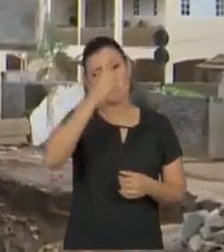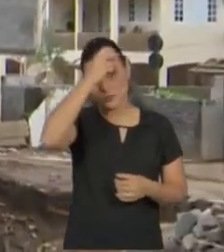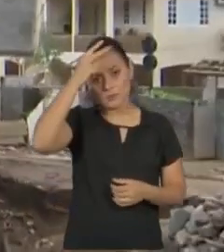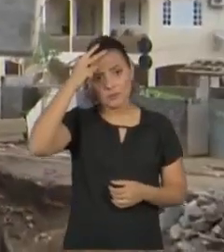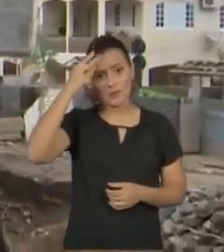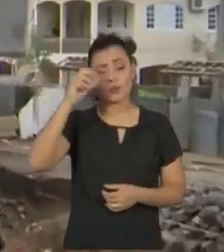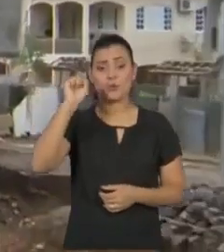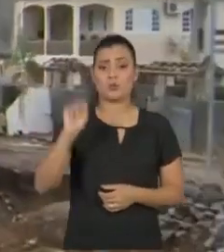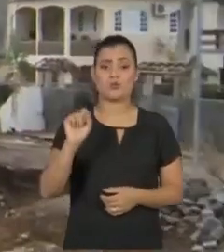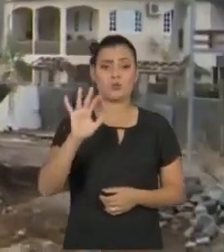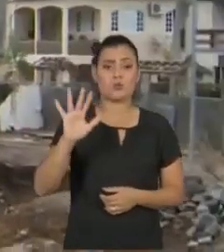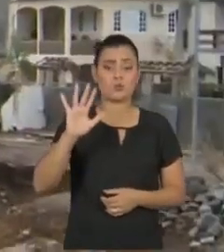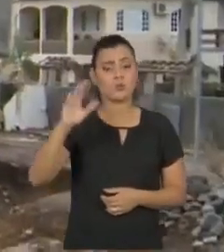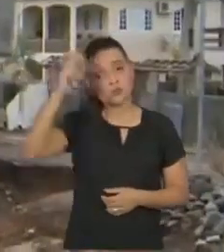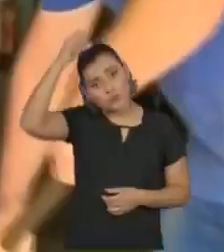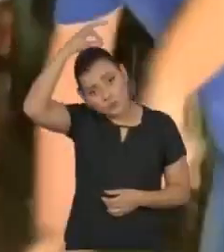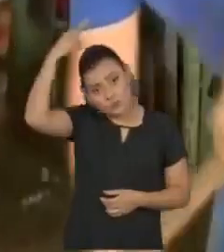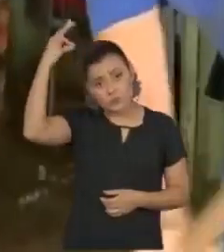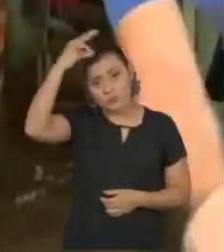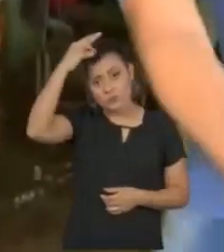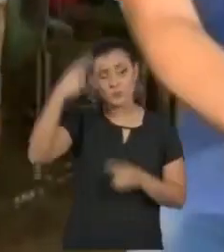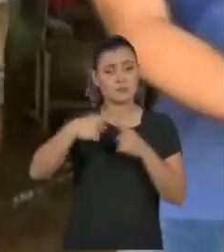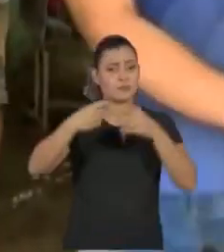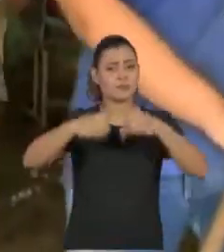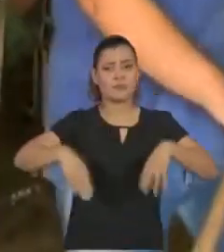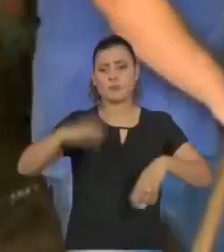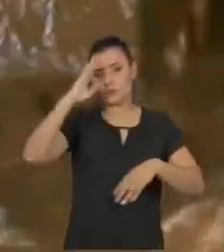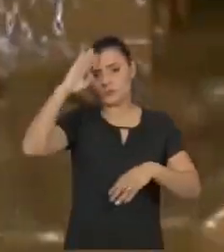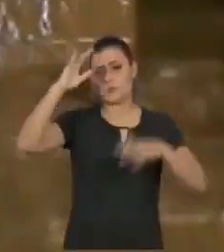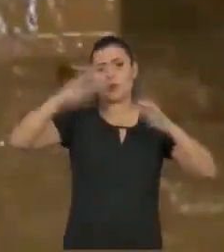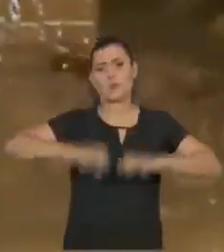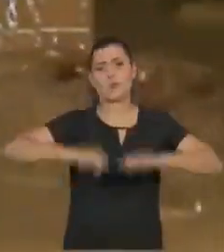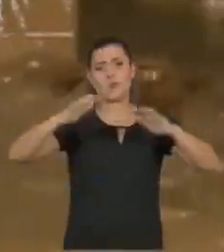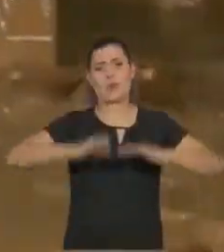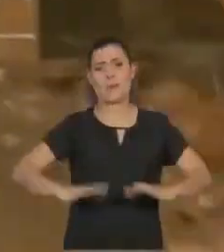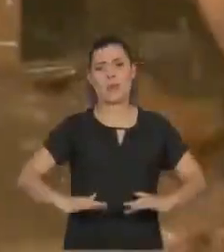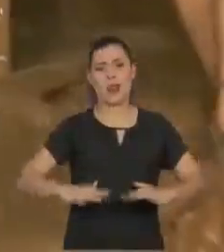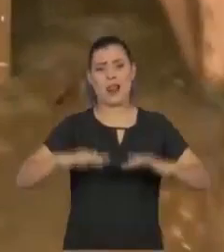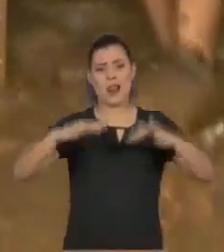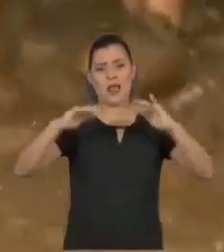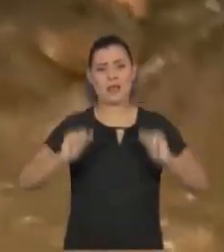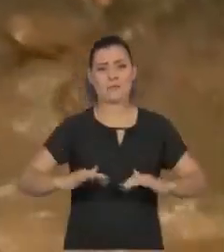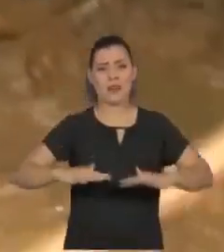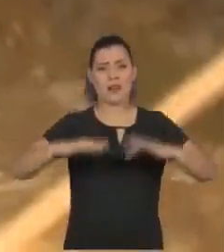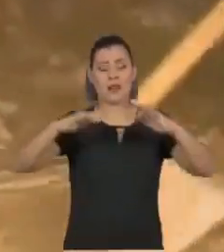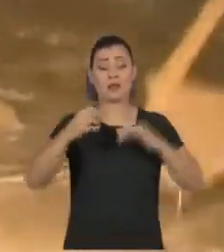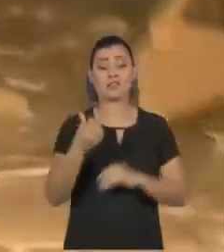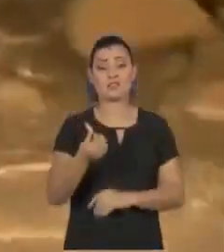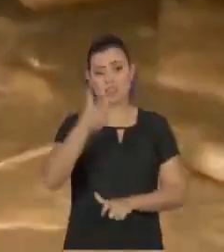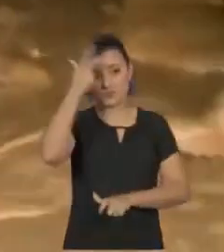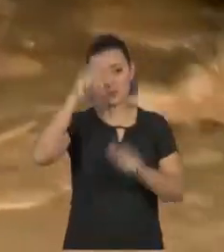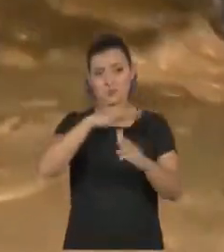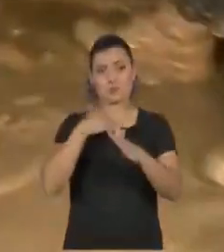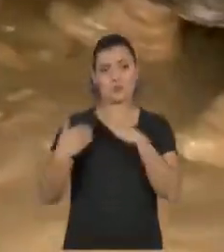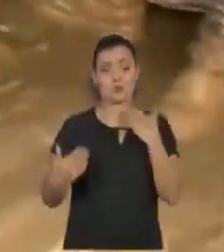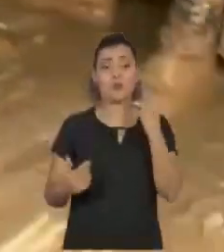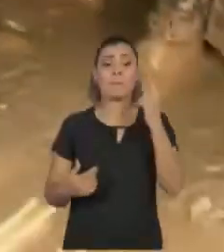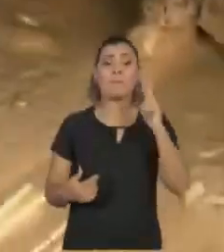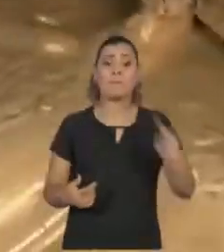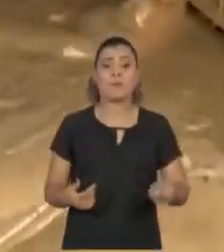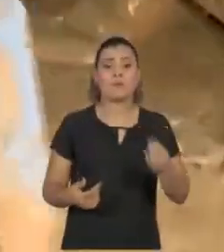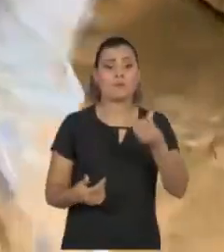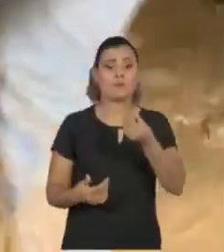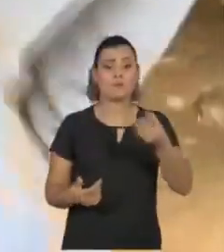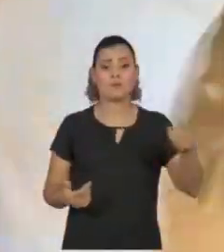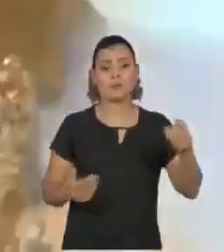municípios do sul do estado, que foram os mais atingidos pelas fortes chuvas. 6 pessoas morreram e mais de 1.600